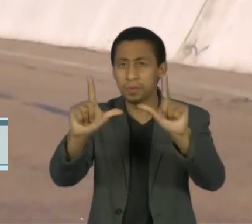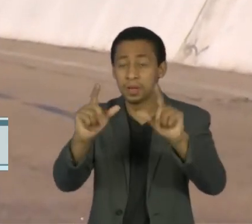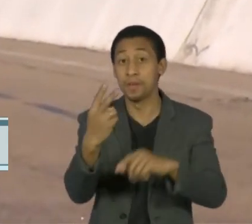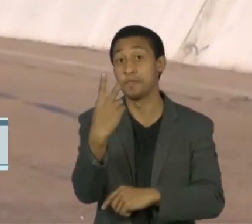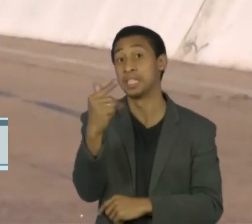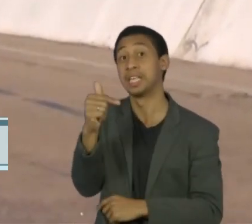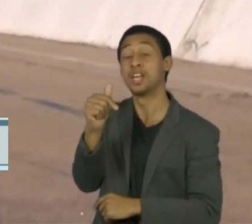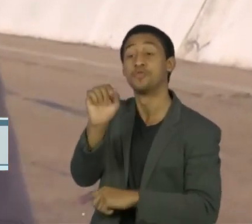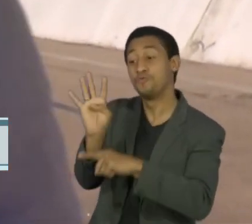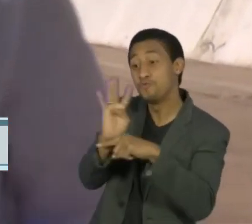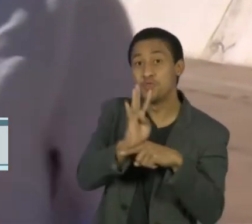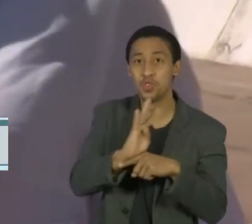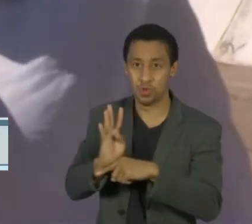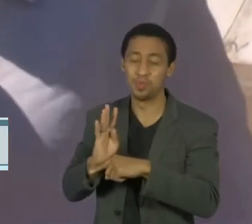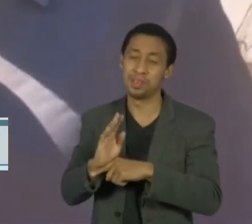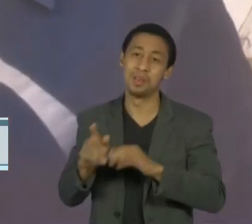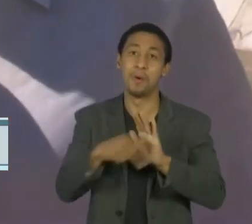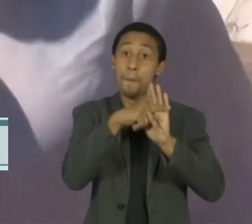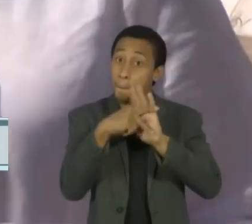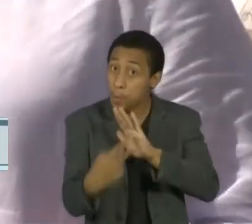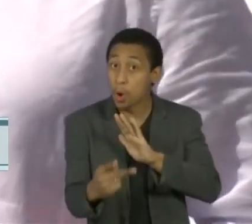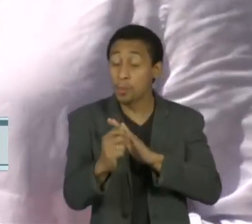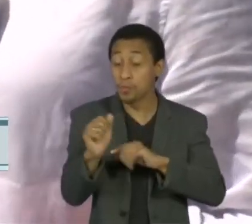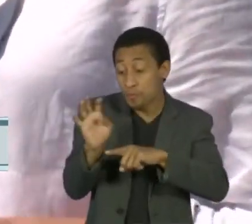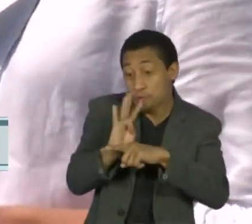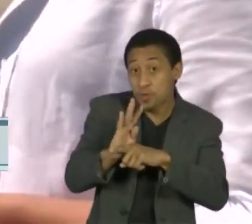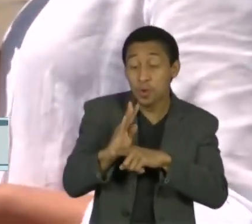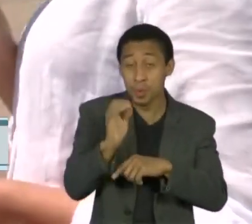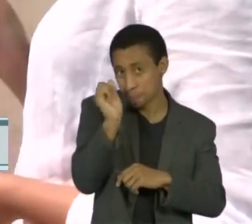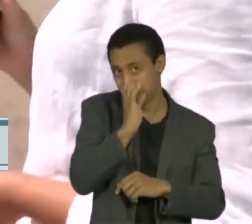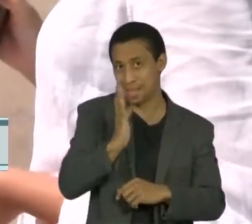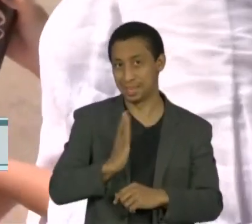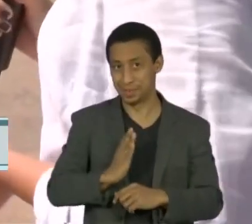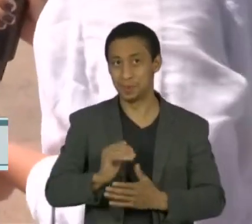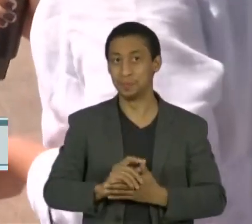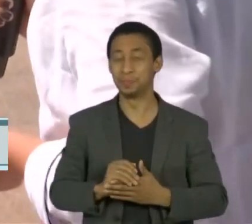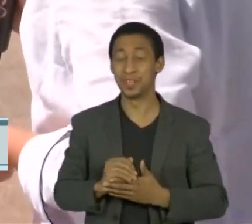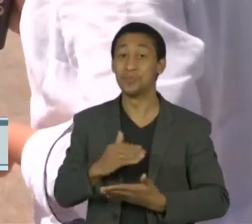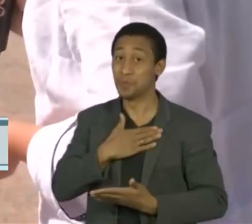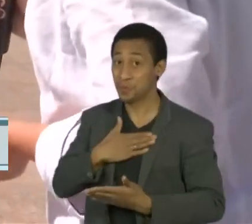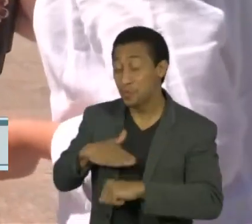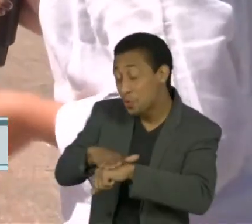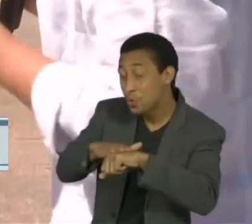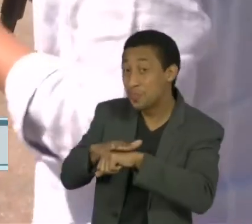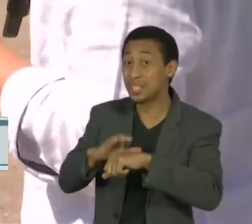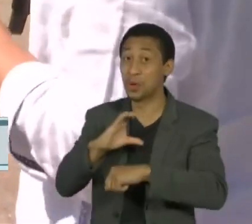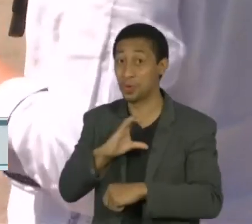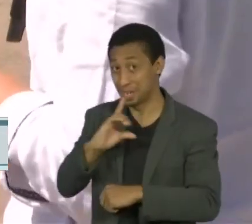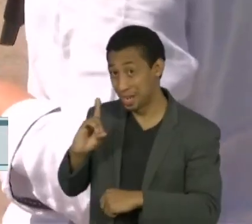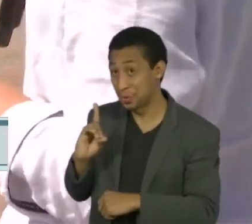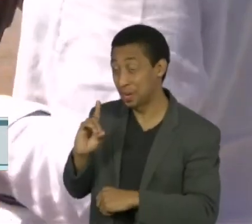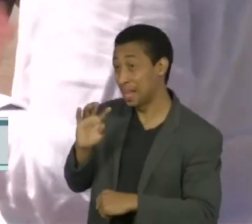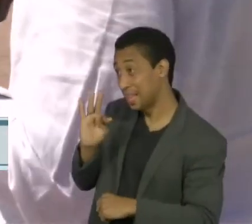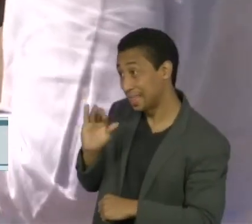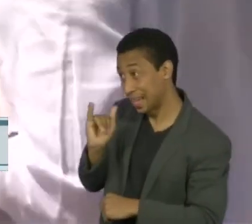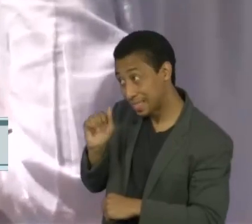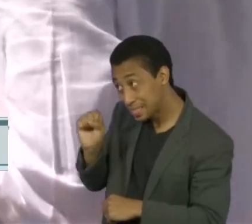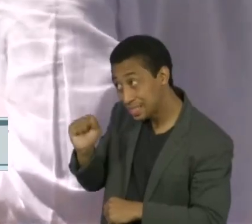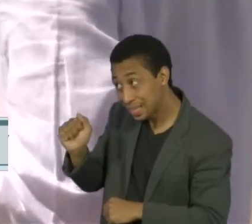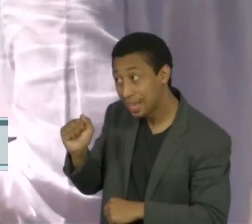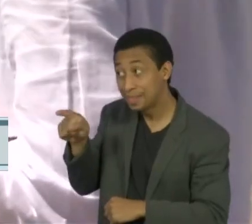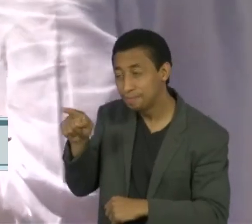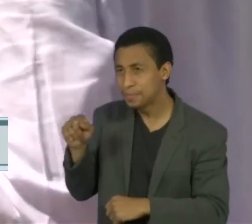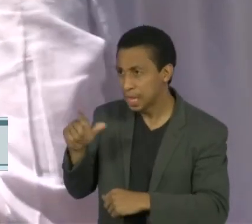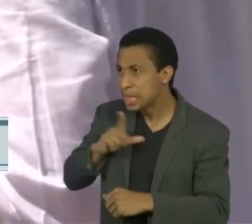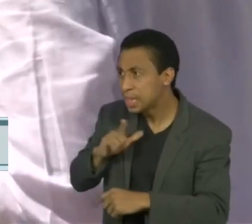nacional. Eu vou conversar agora com a Tássia Moro, que é coordenadora de produção do Cine Belas Artes. Tássia, conta para a gente, vai ter até